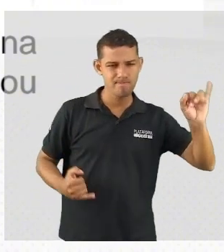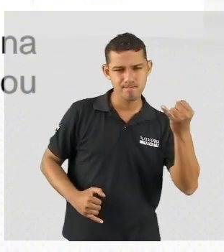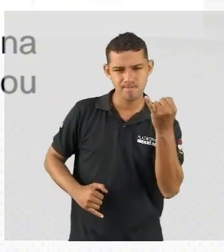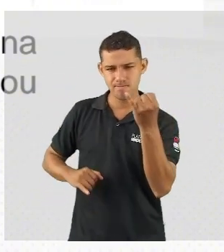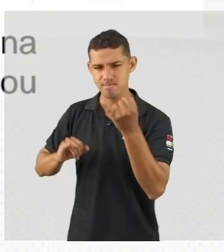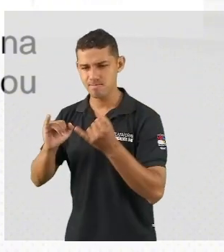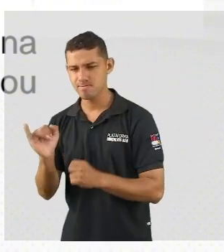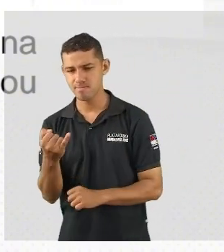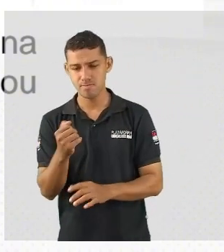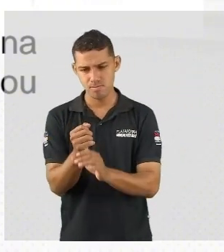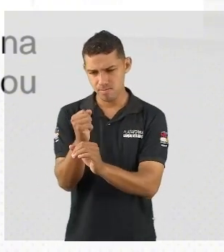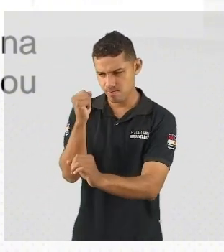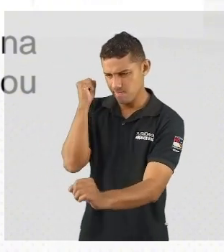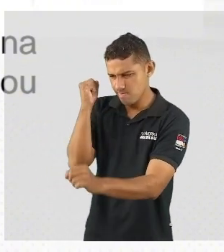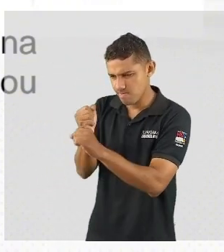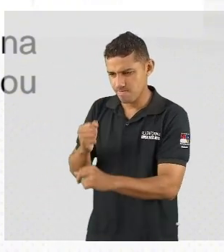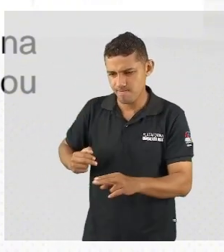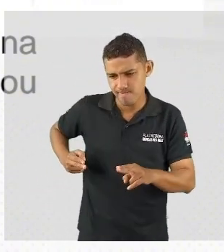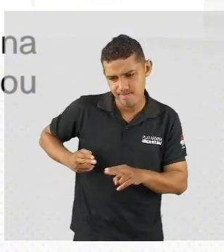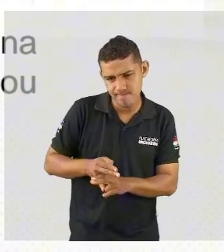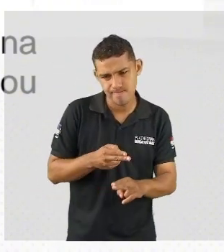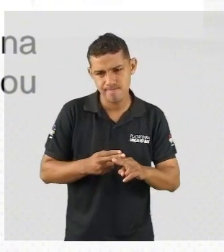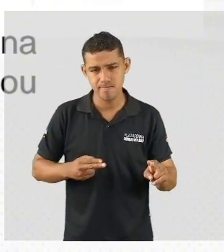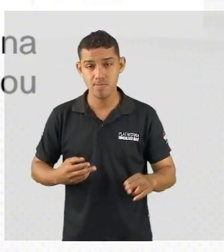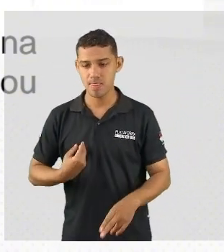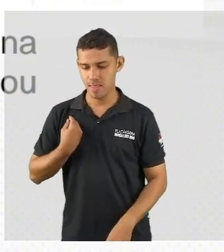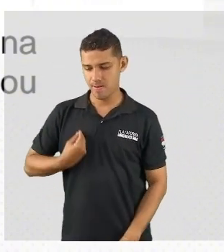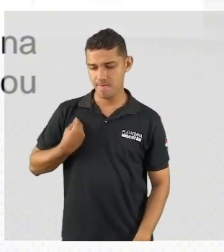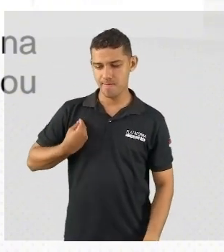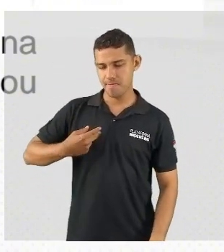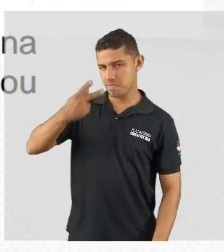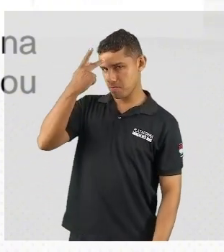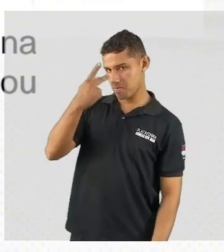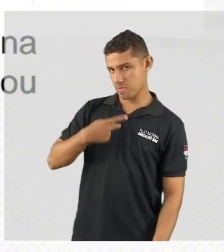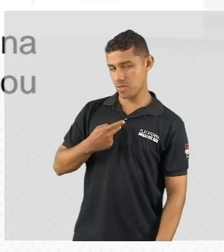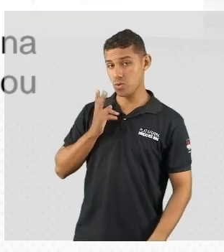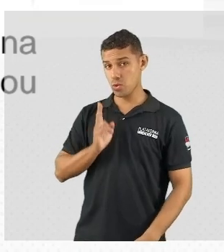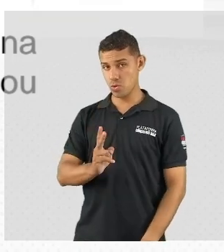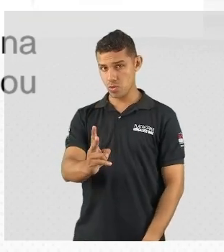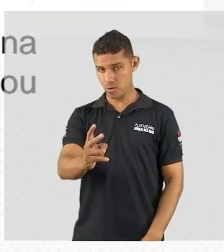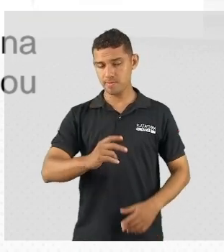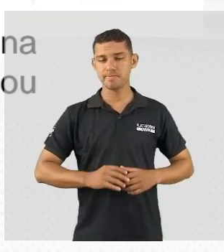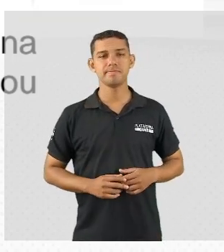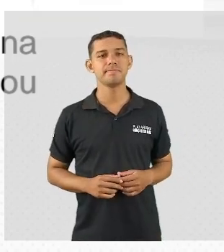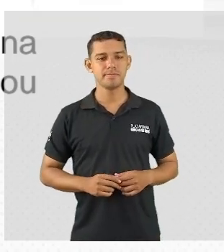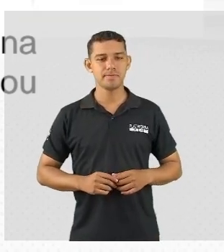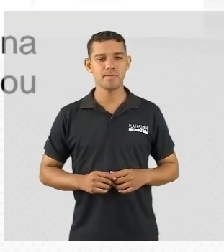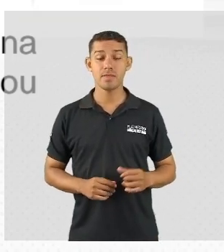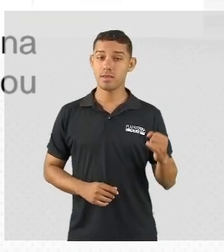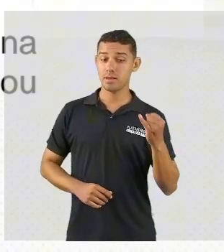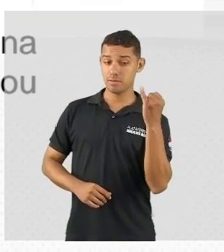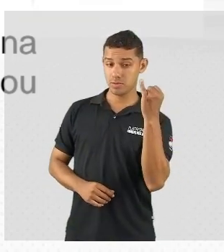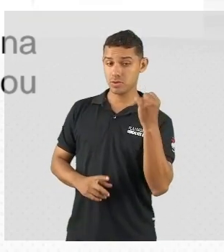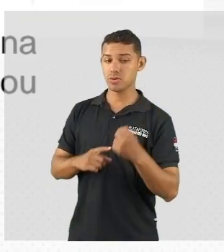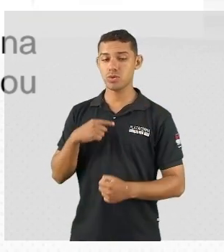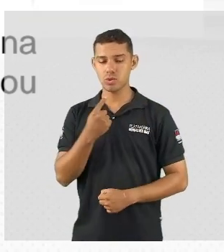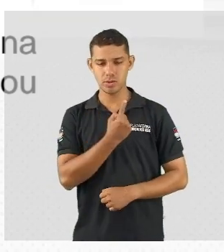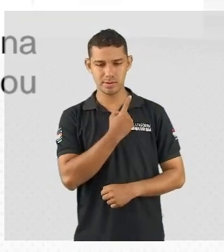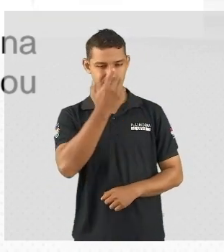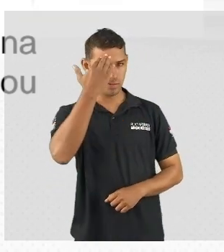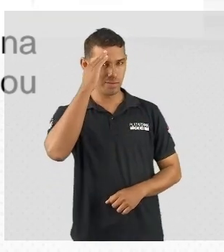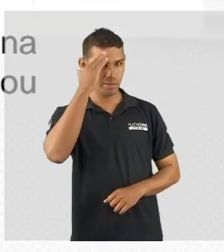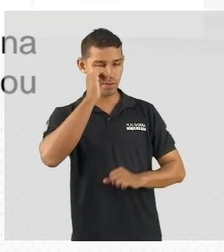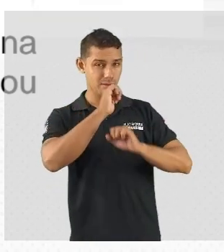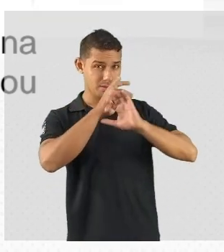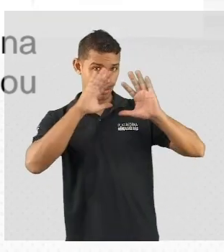criando artefatos, criando ferramentas para a sua sobrevivência. Ok? Então é importante entendermos